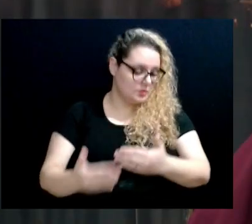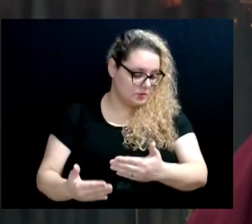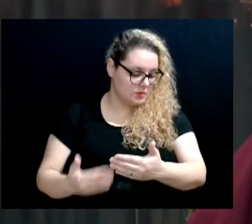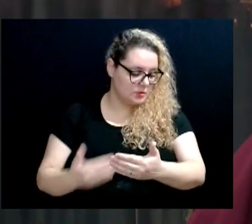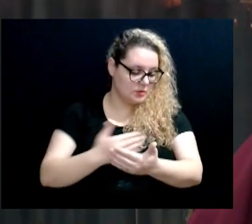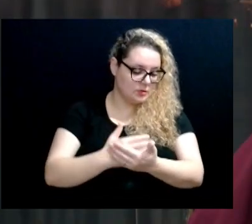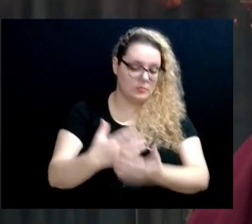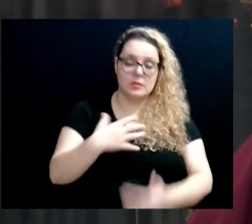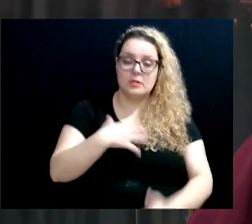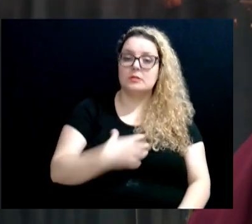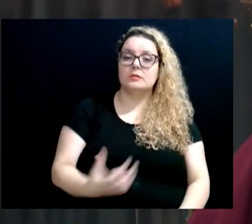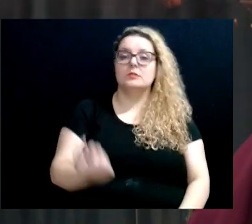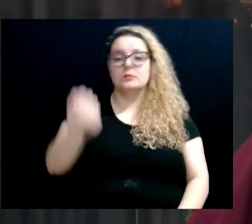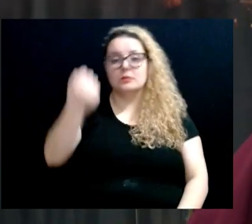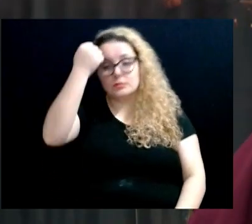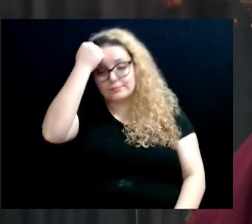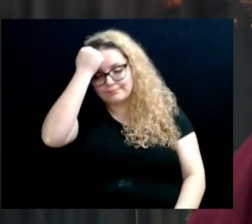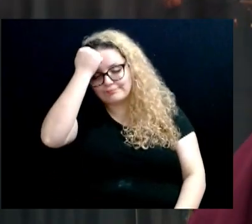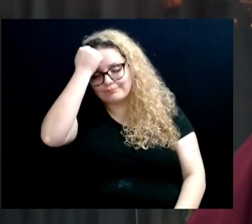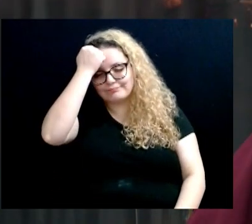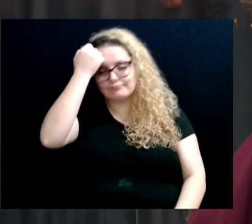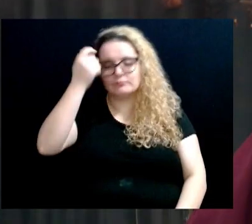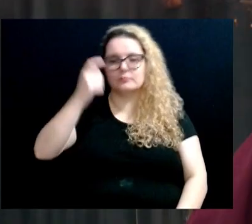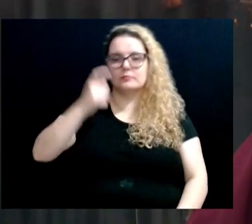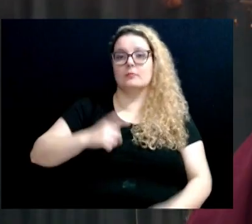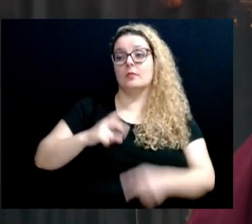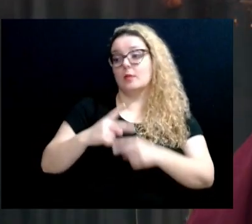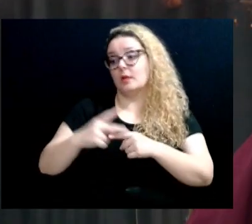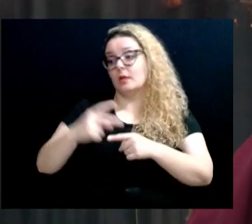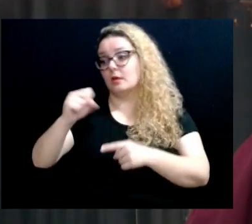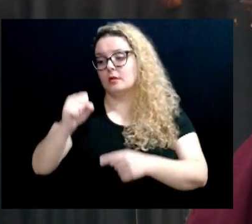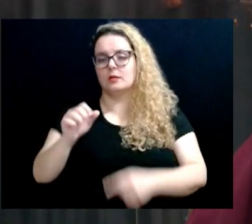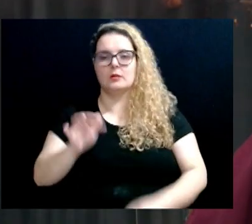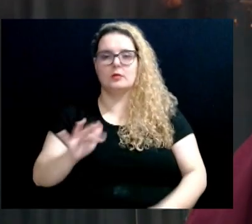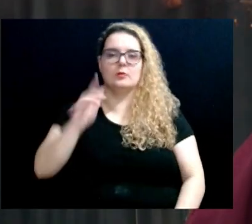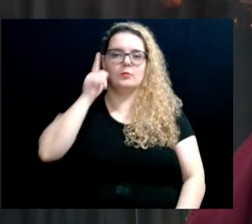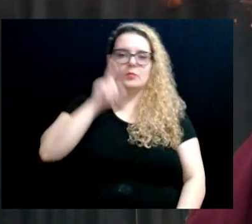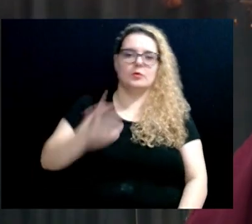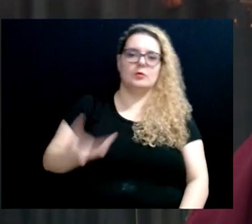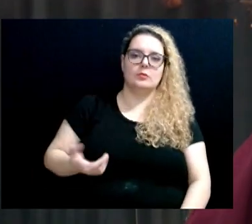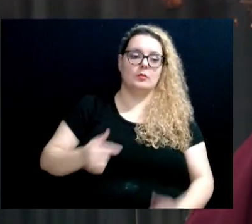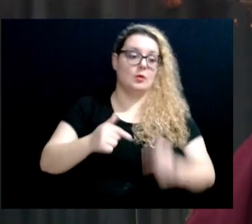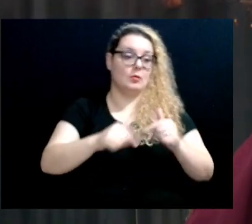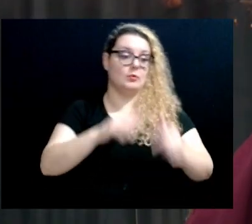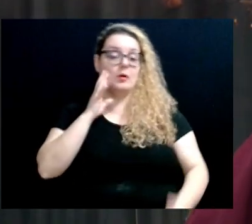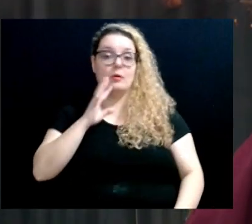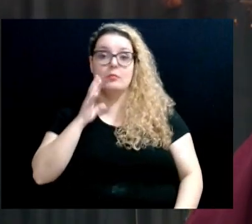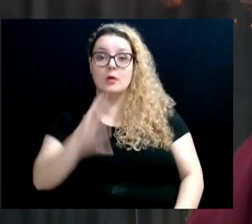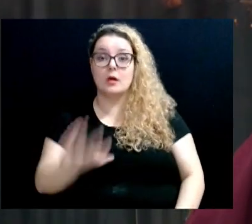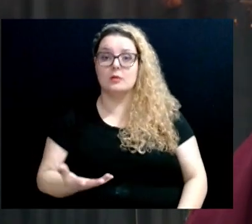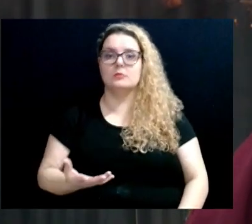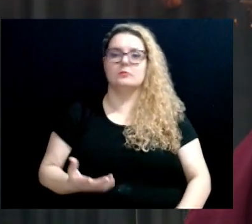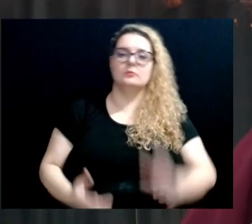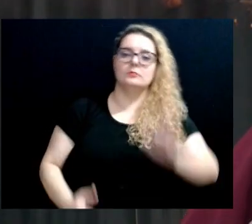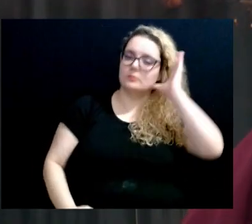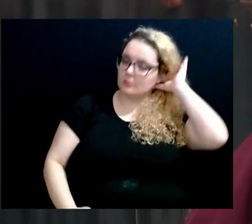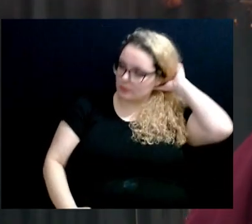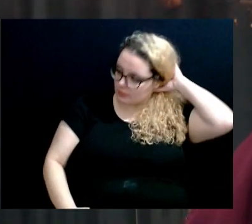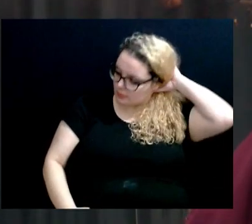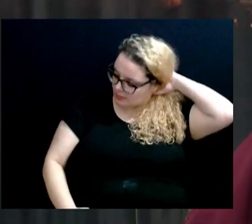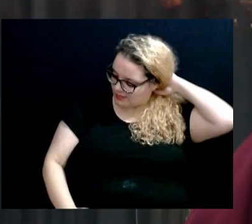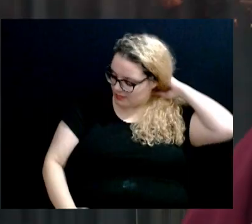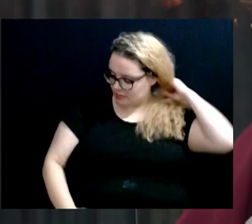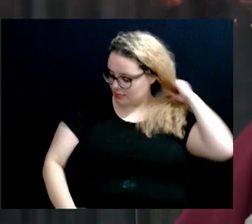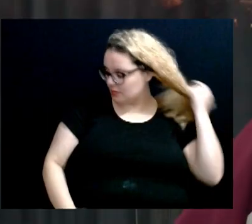Culpa por ter conquistado uma faculdade, um trabalho legal, por estar vivendo a vida,